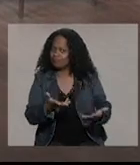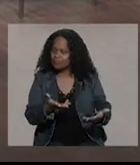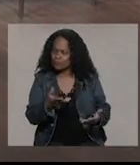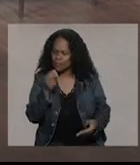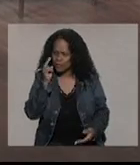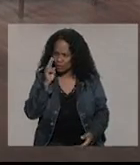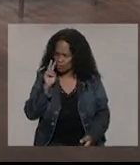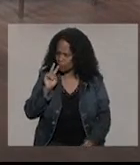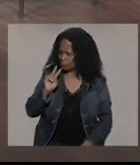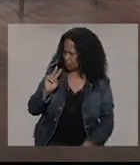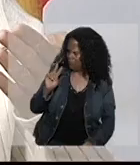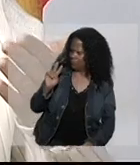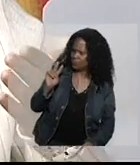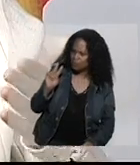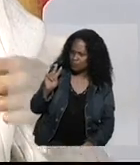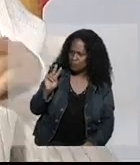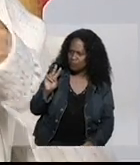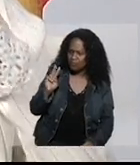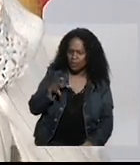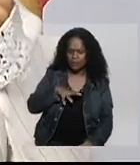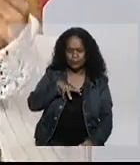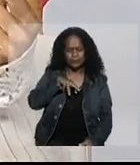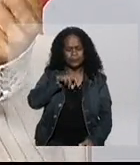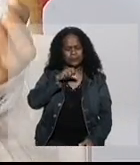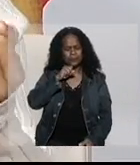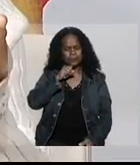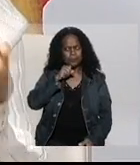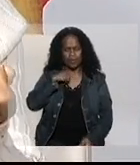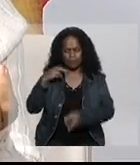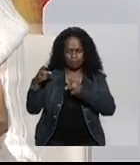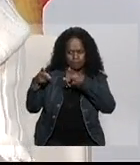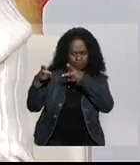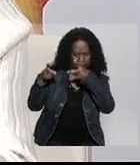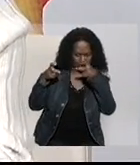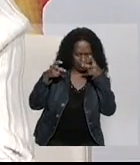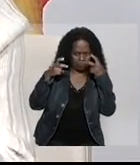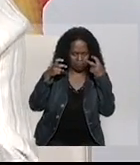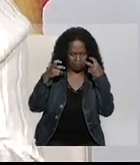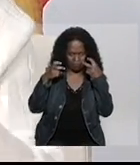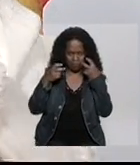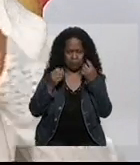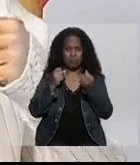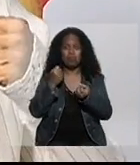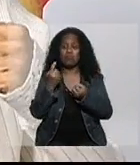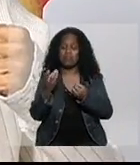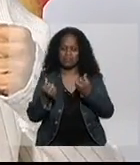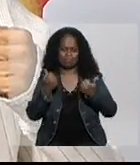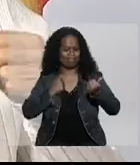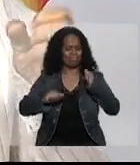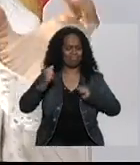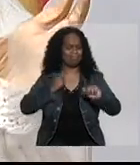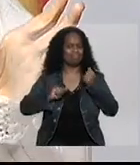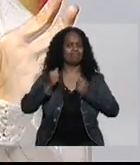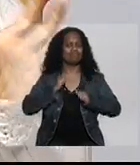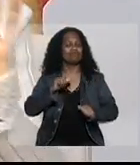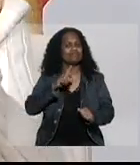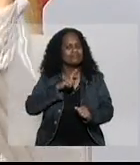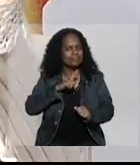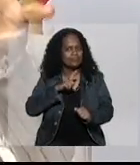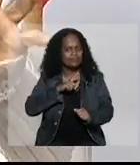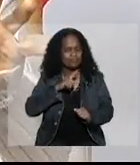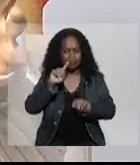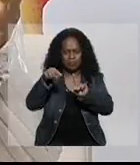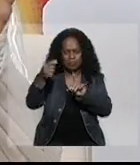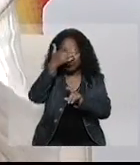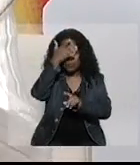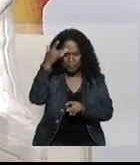E aí eu olhei para essa mulher, eu respirei e comecei a perceber nela quais as angústias que ela tinha. E